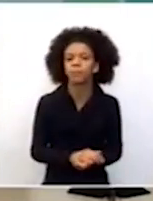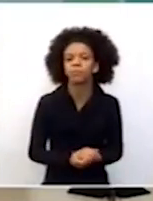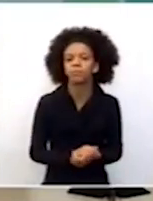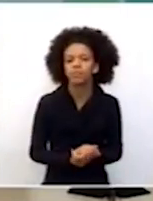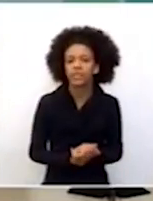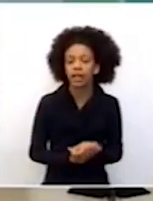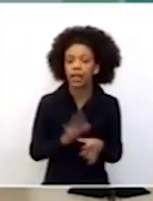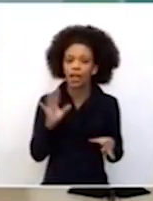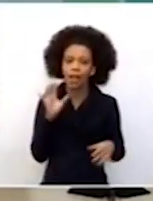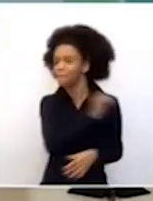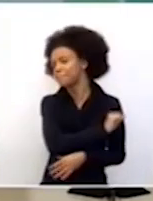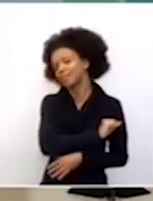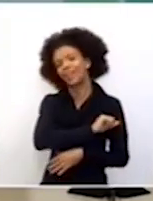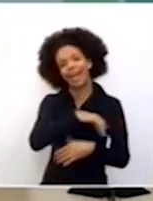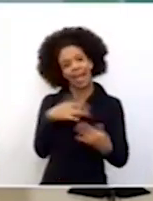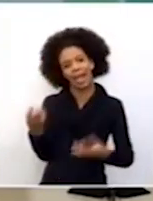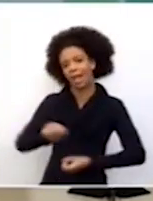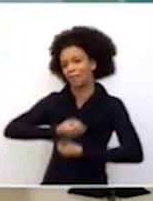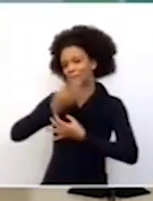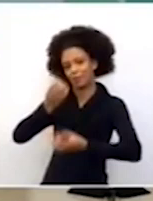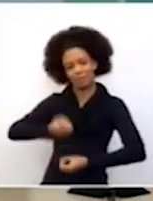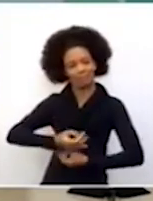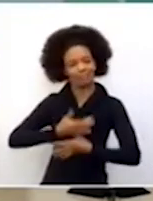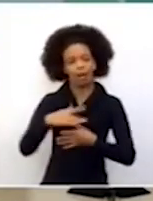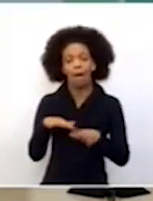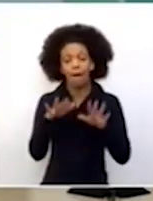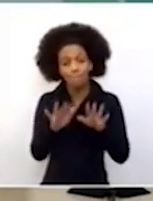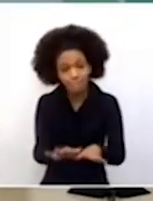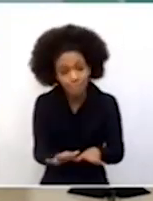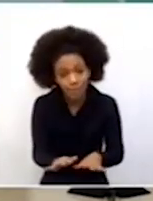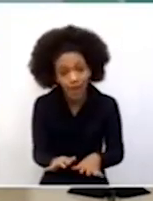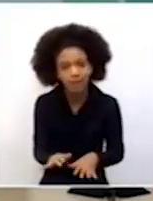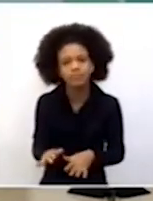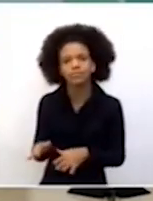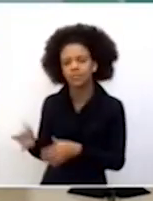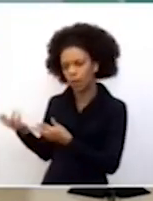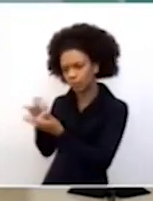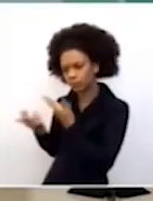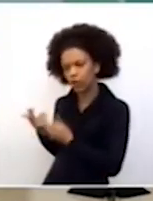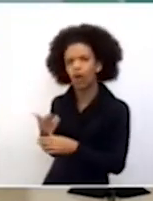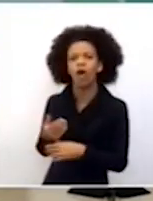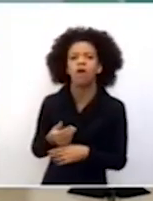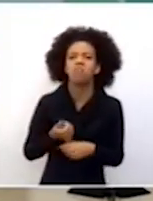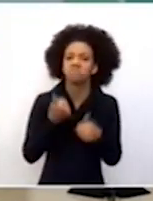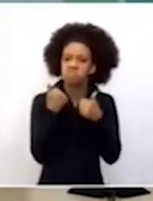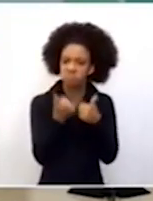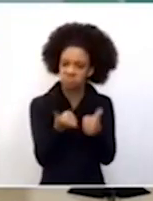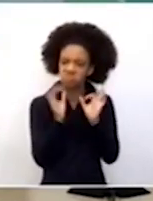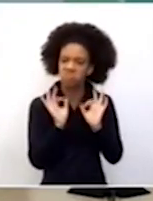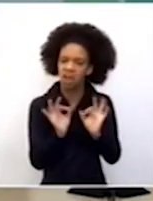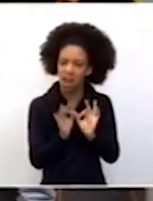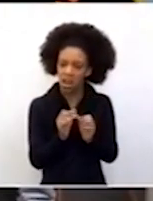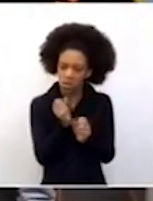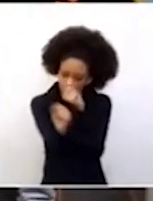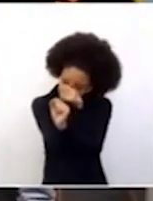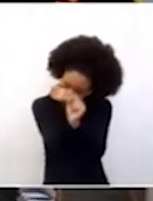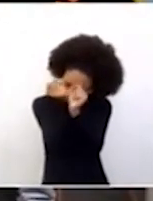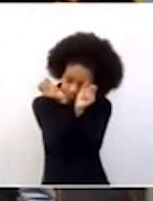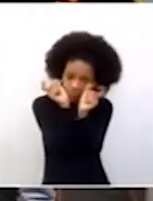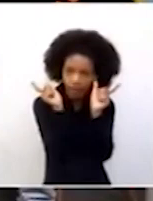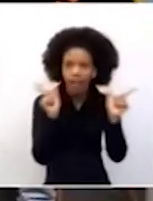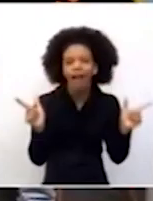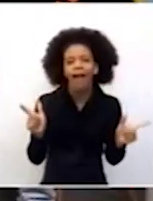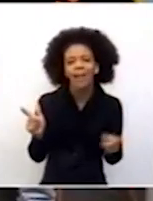muito rápido aqui todas as informações, mas o pessoal está colocando, valeu acordar cedo. Obrigada, Obrigado, gente. A gente fica